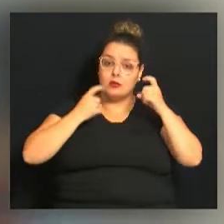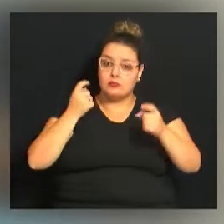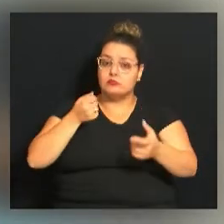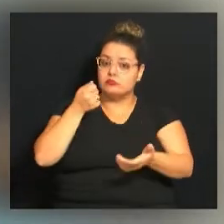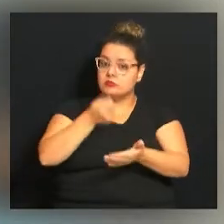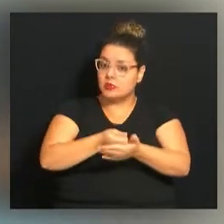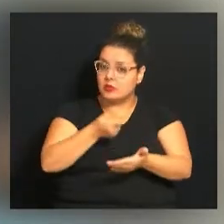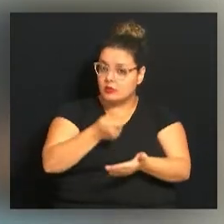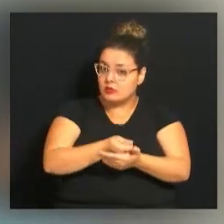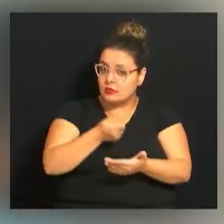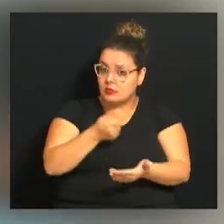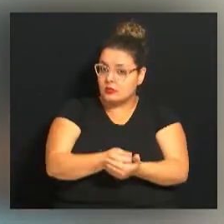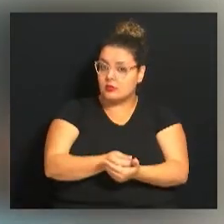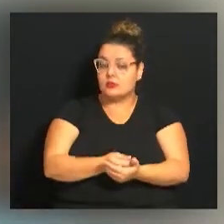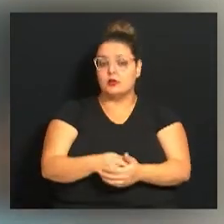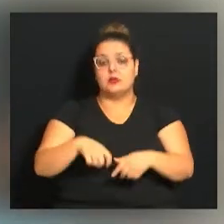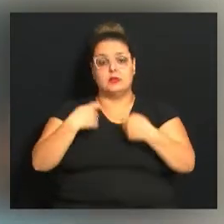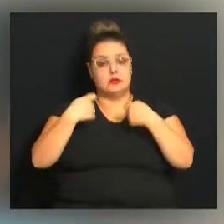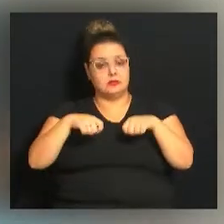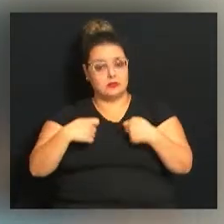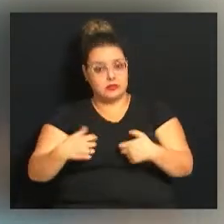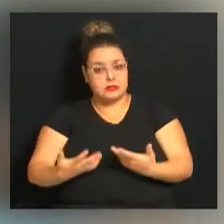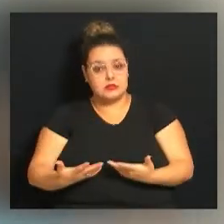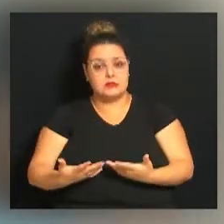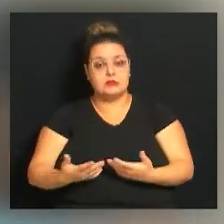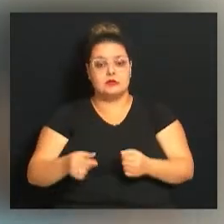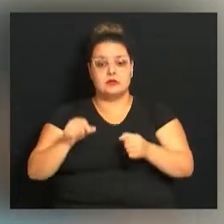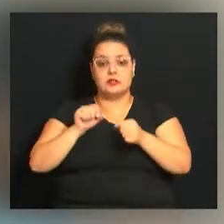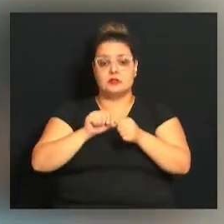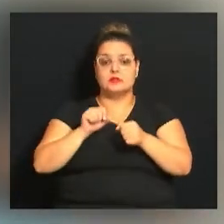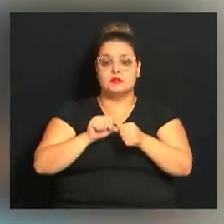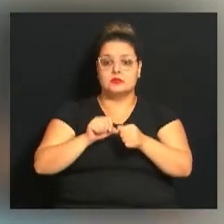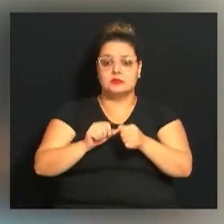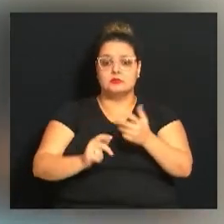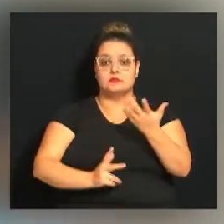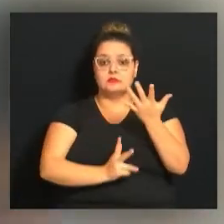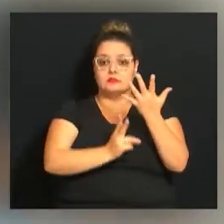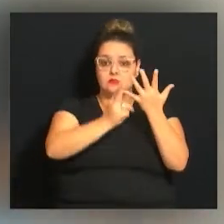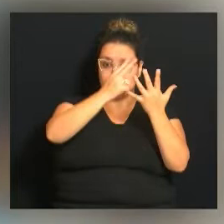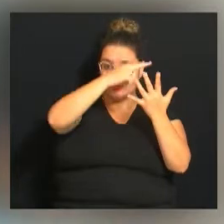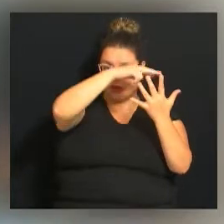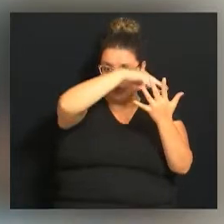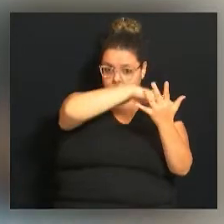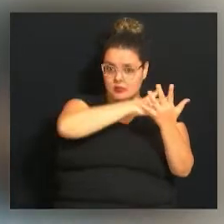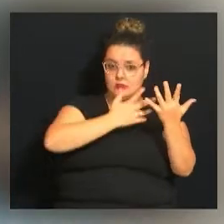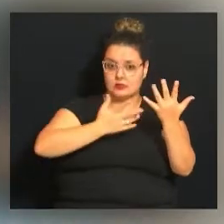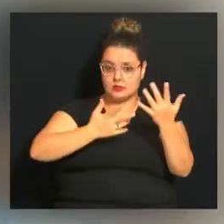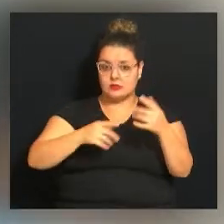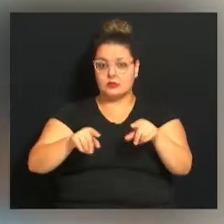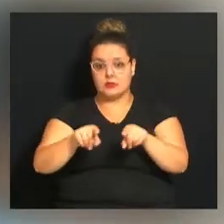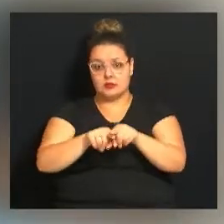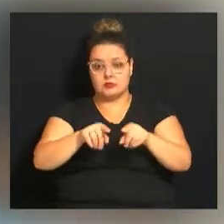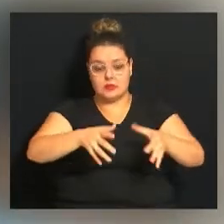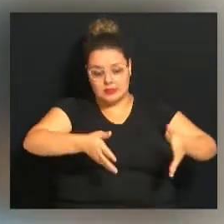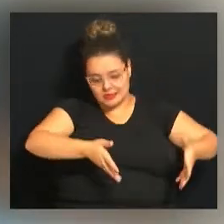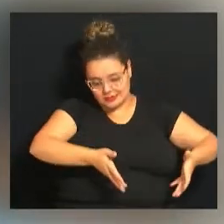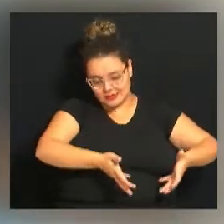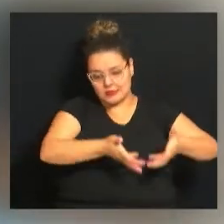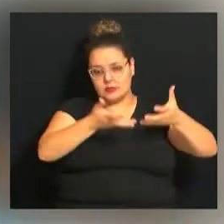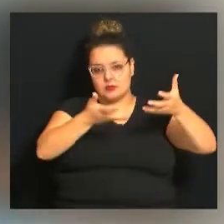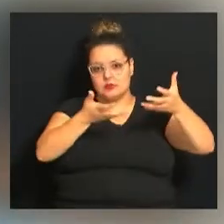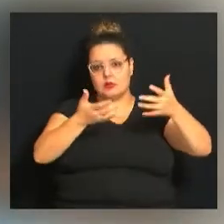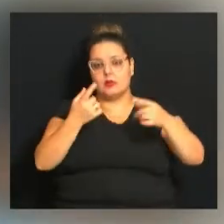e uma necessidade, né, de se fazer podas e, inclusive, extrações de